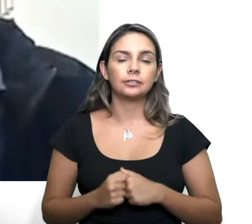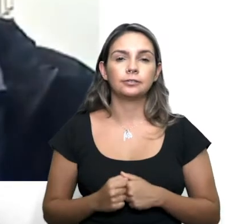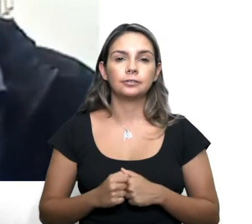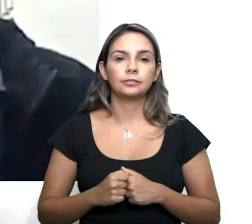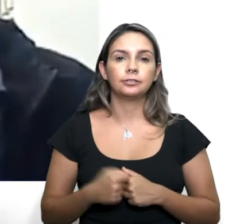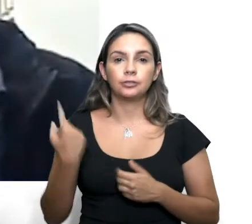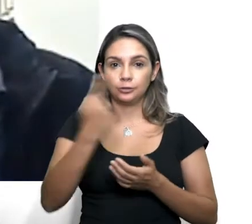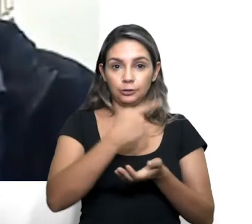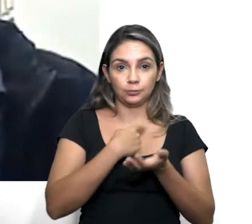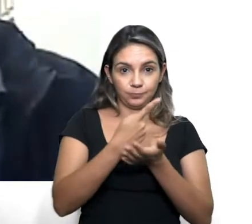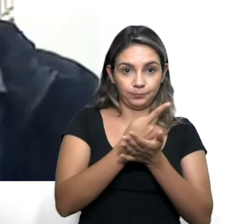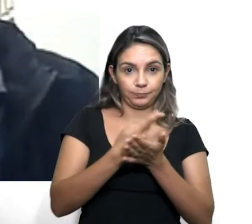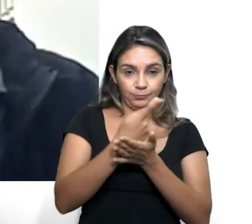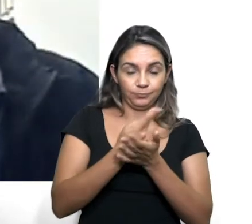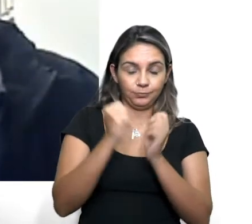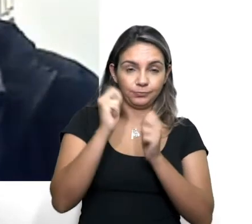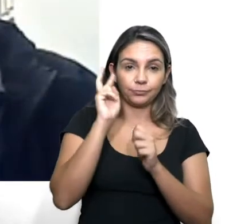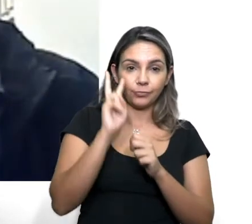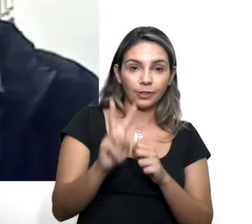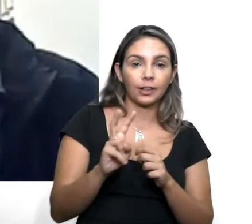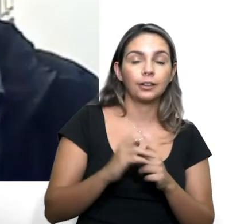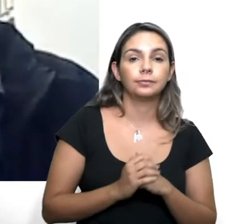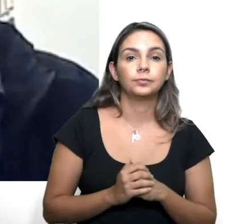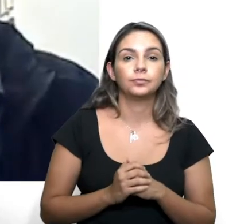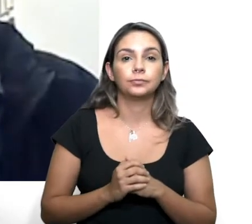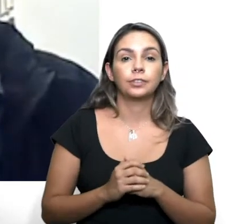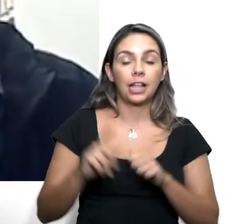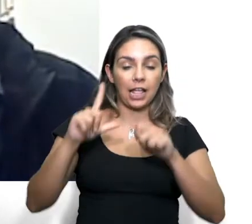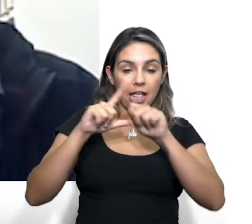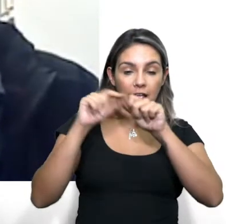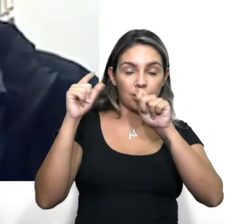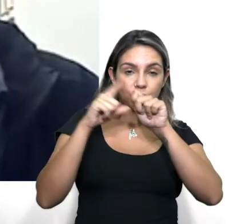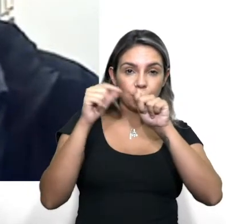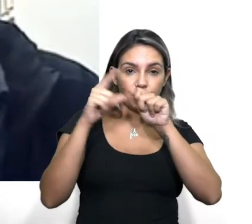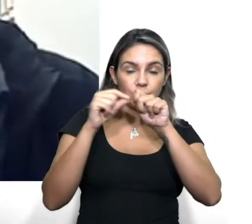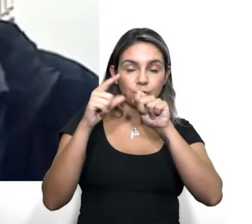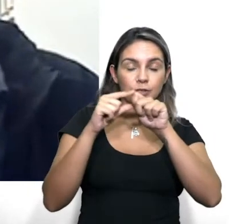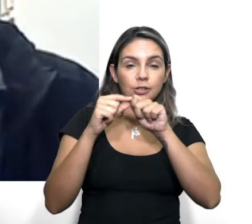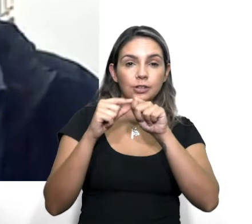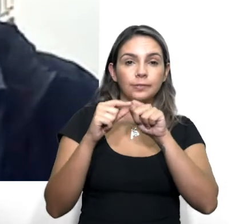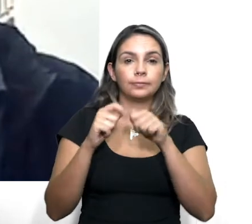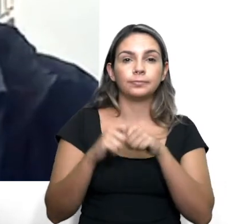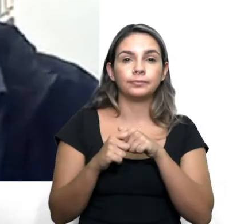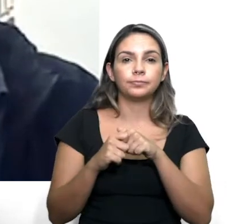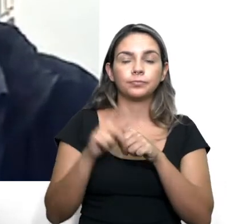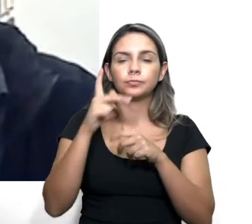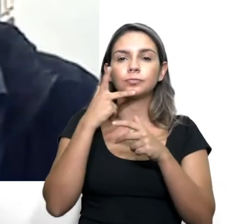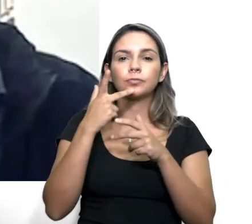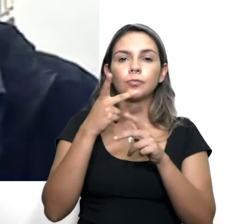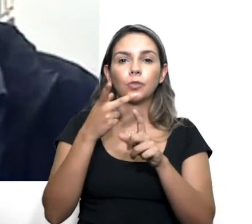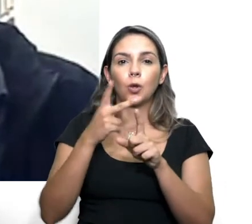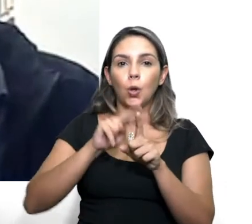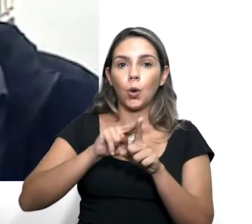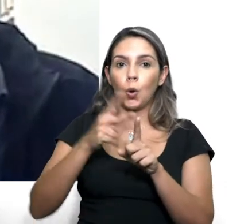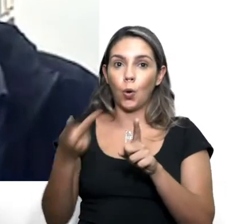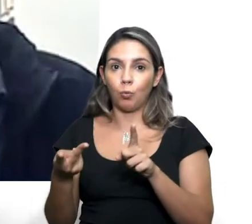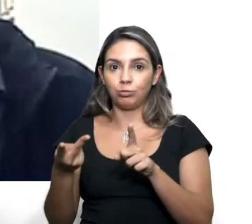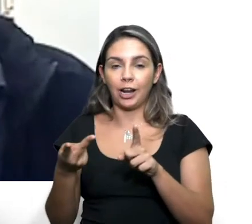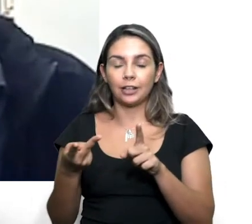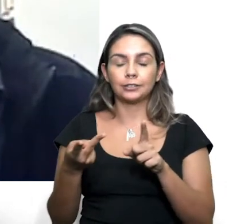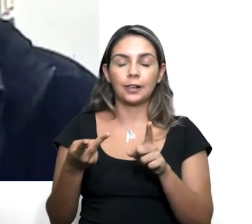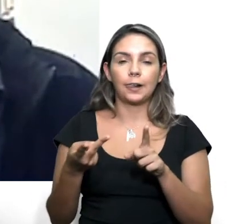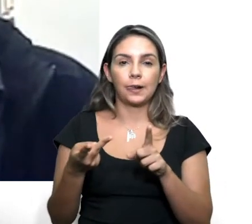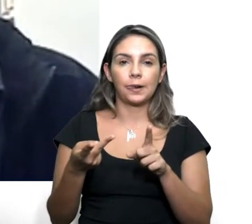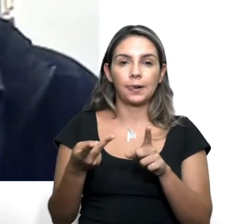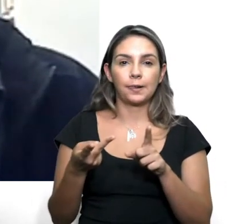nós procurarmos, nós podemos ver artigos, por exemplo, que dizem coisas opostas. Muitas vezes